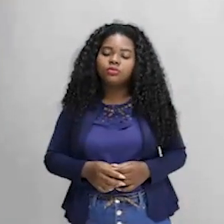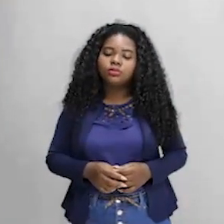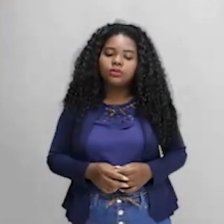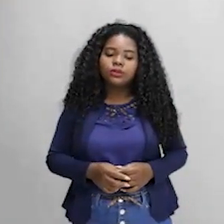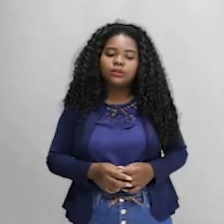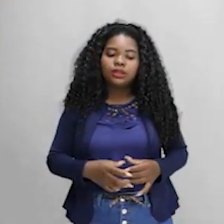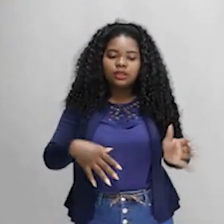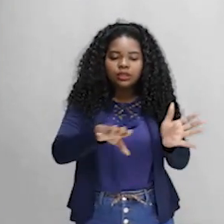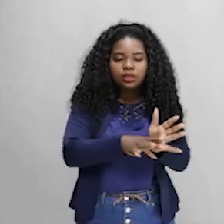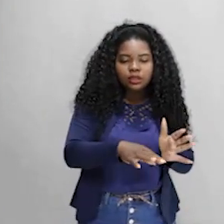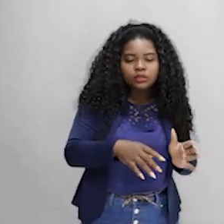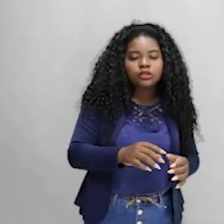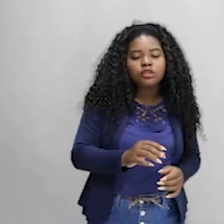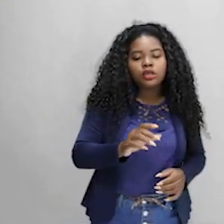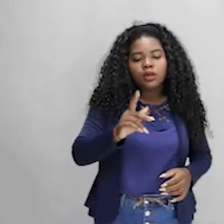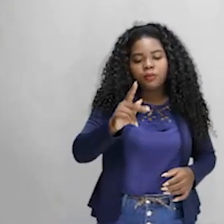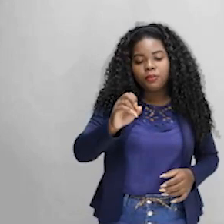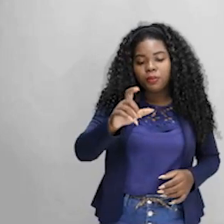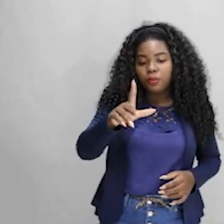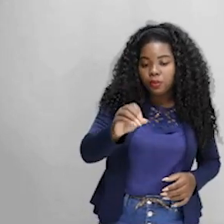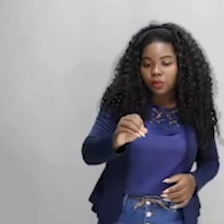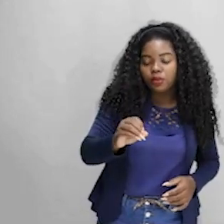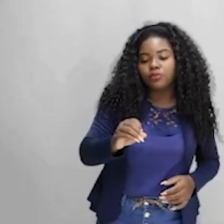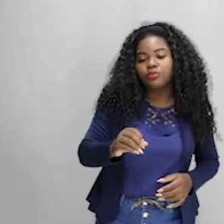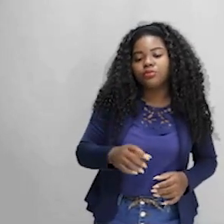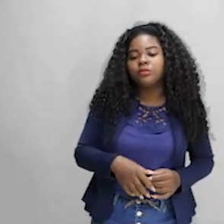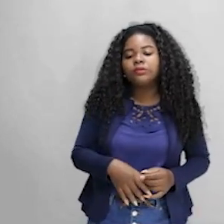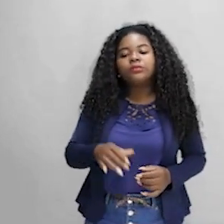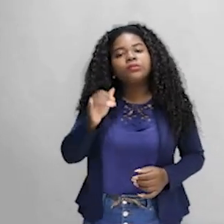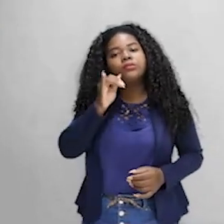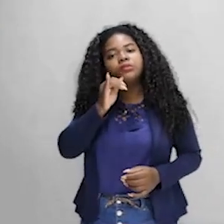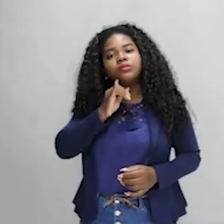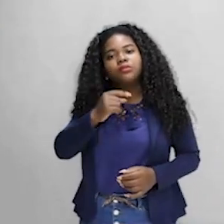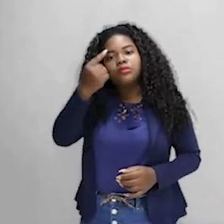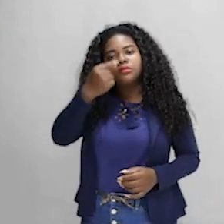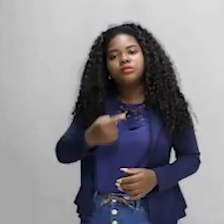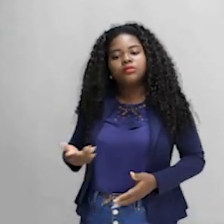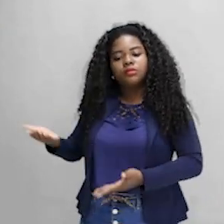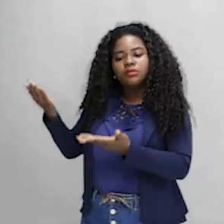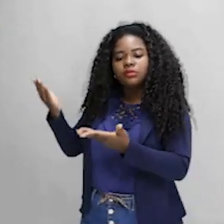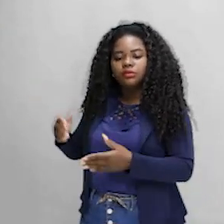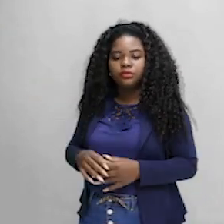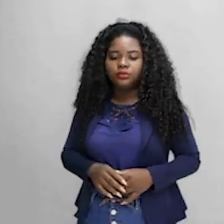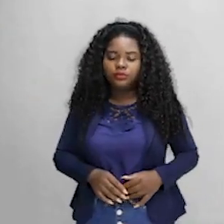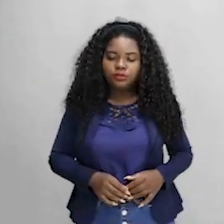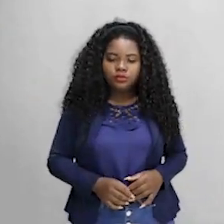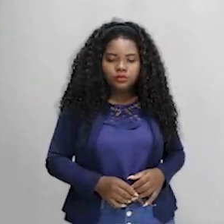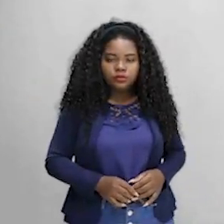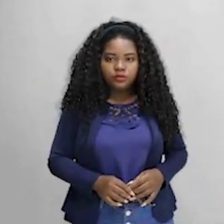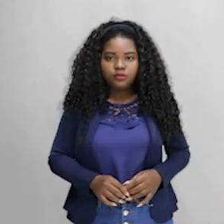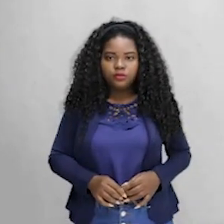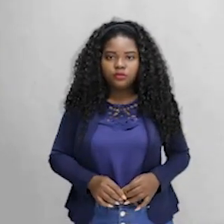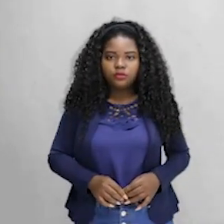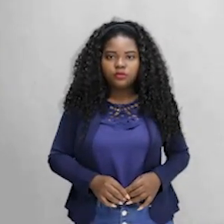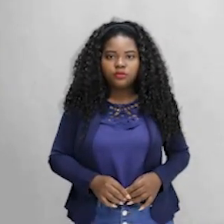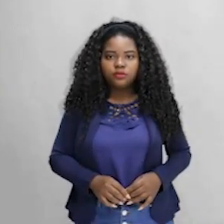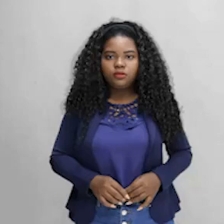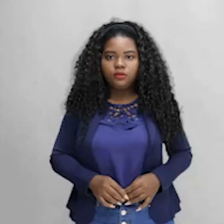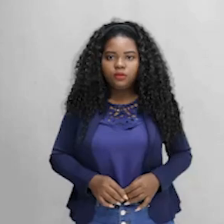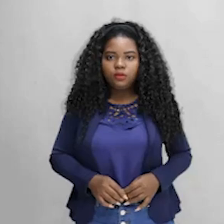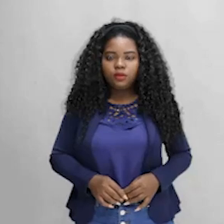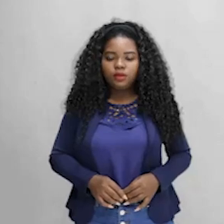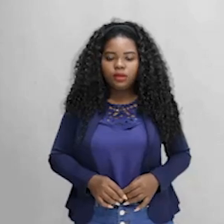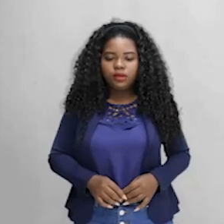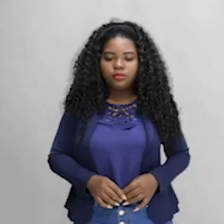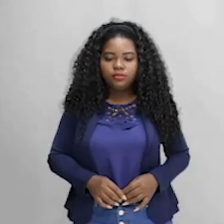dos polos. O quadrozinho aqui explica a mesma coisa. Ó. Diminuição de temperatura, percebe a floresta reduzindo em